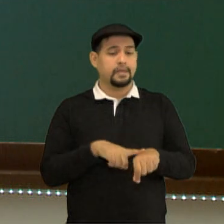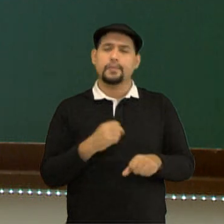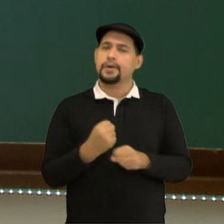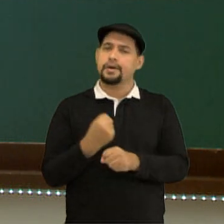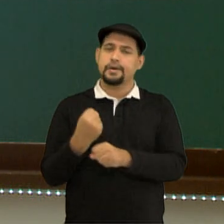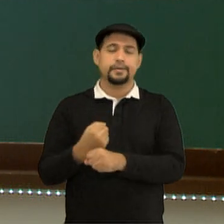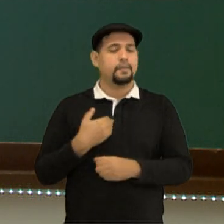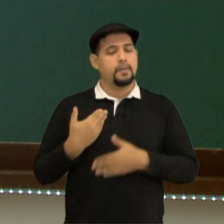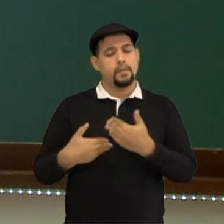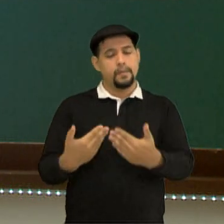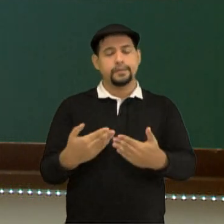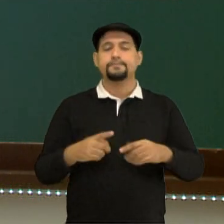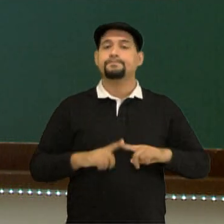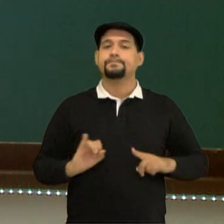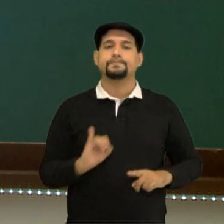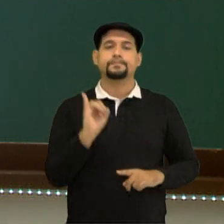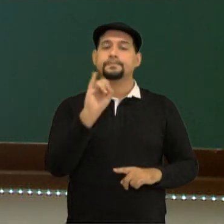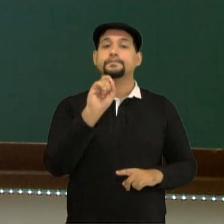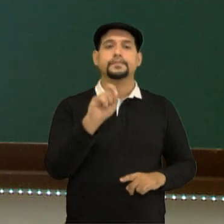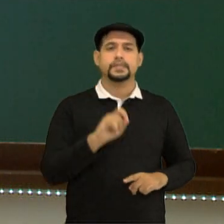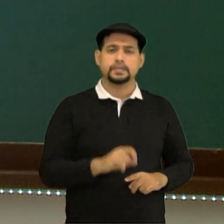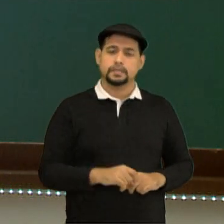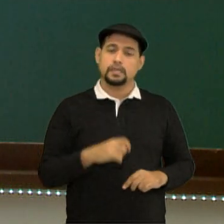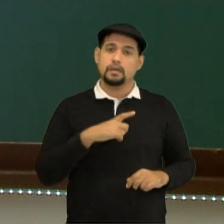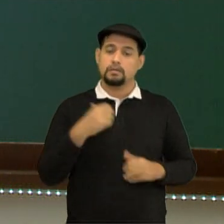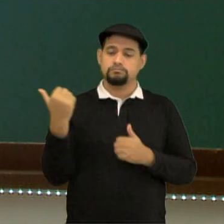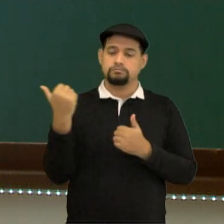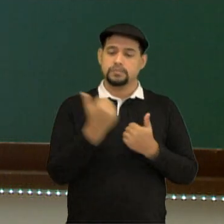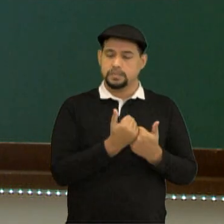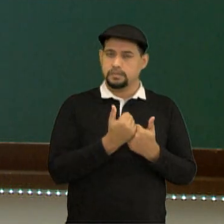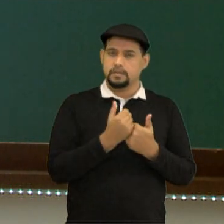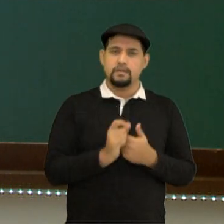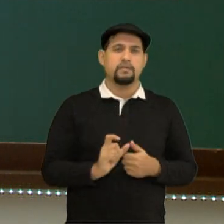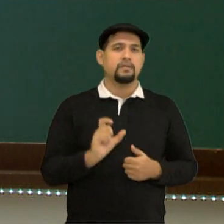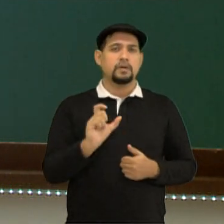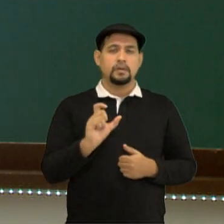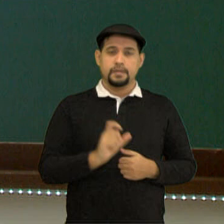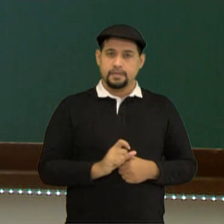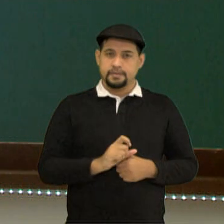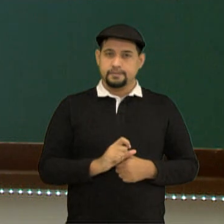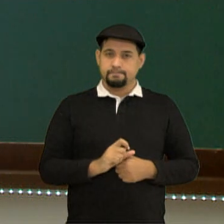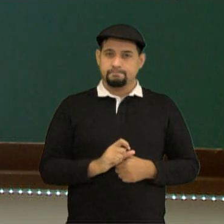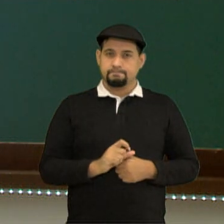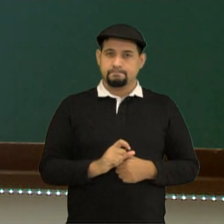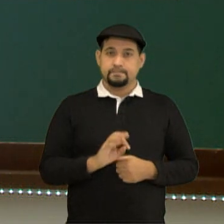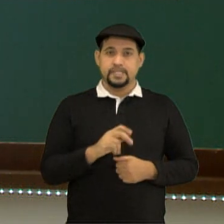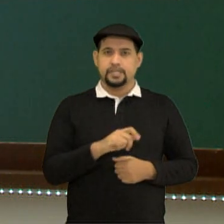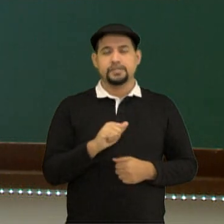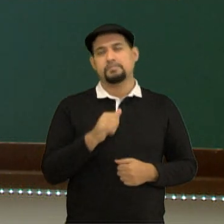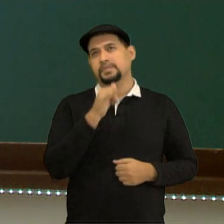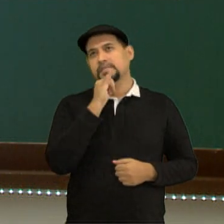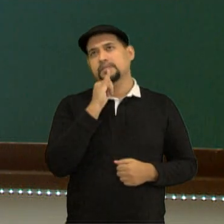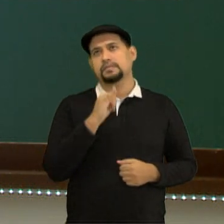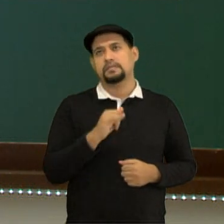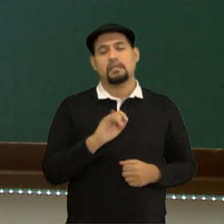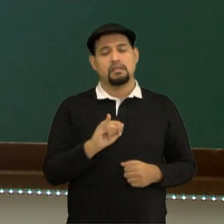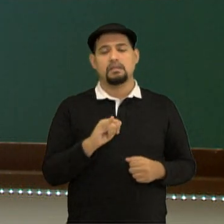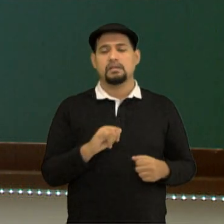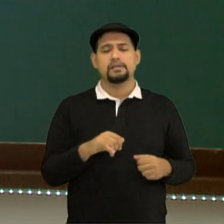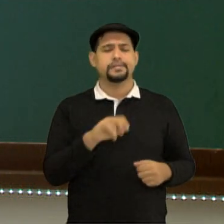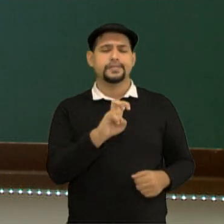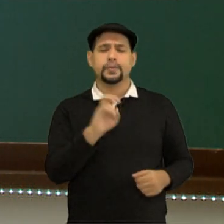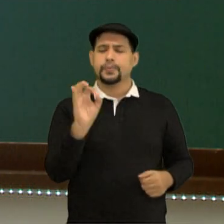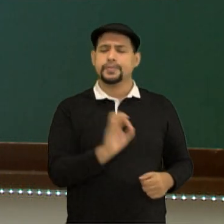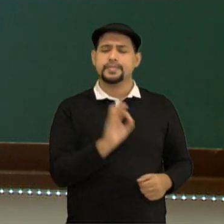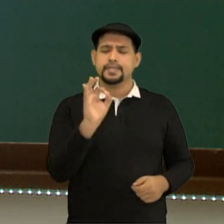sucessivamente. Outra coisa que é importante, para eu substituir aqui na fórmula, a nossa taxa, não, por exemplo, está falando em 5%